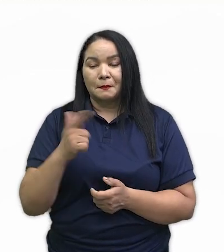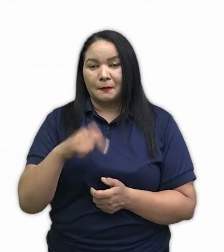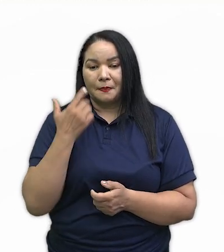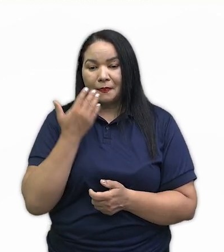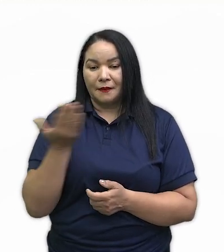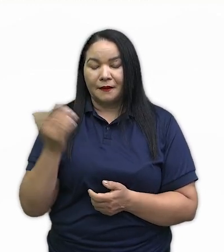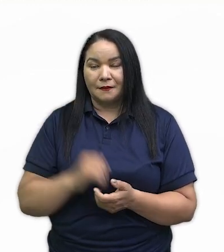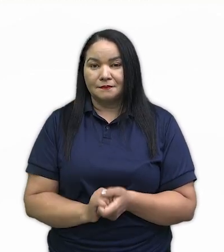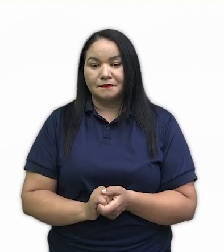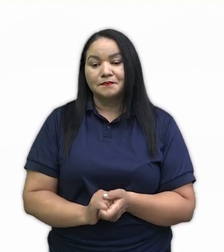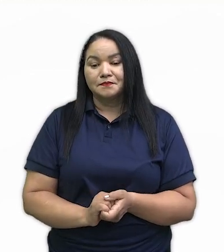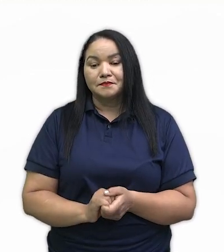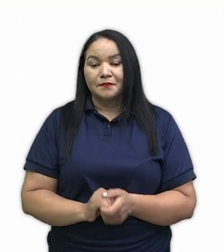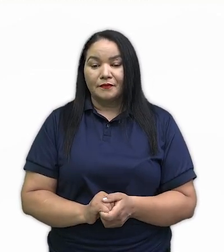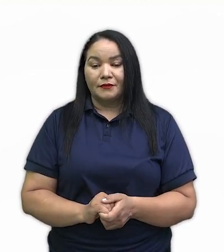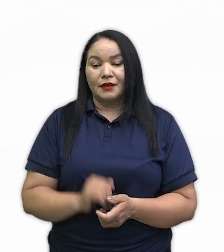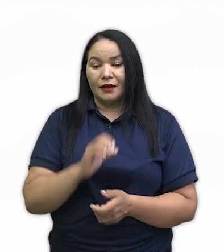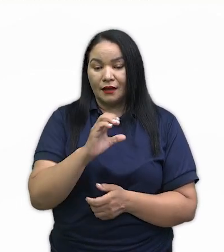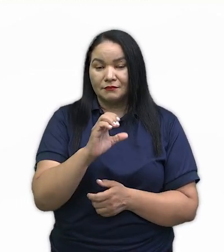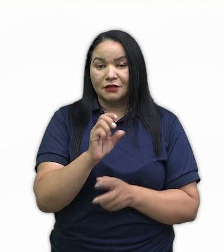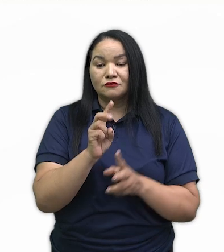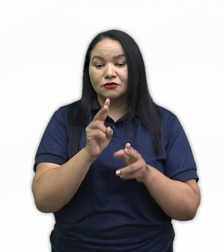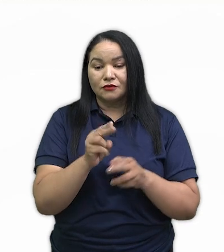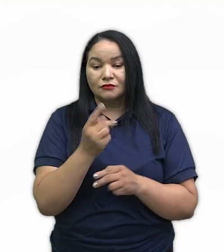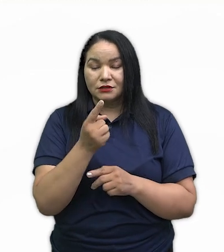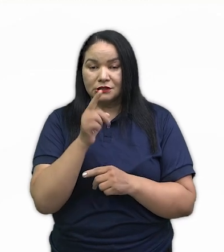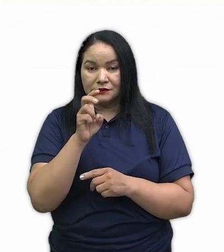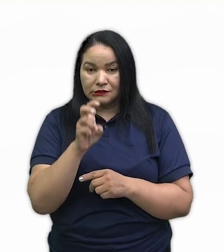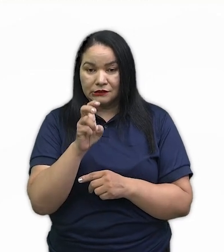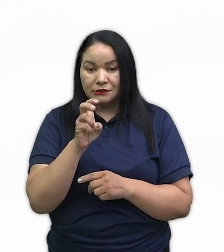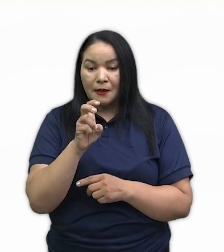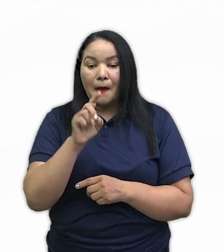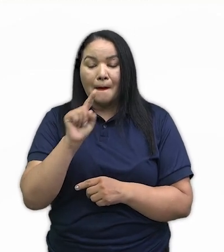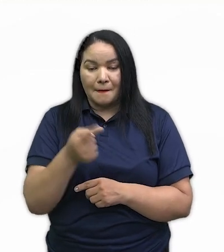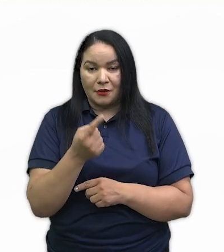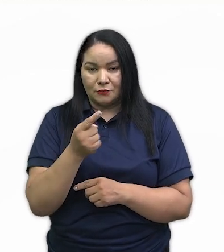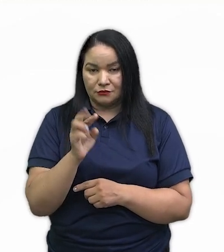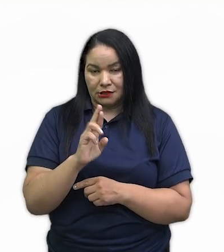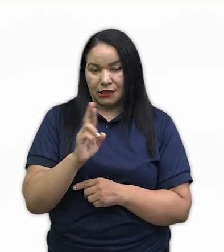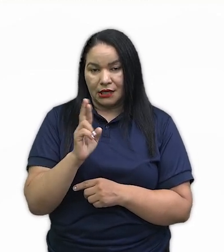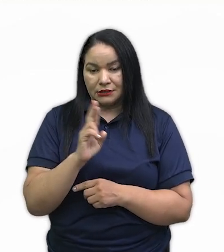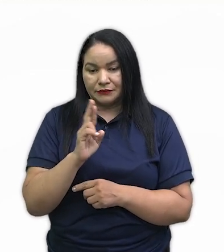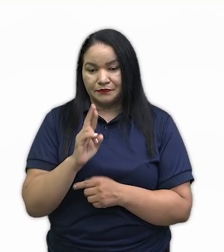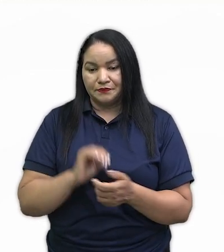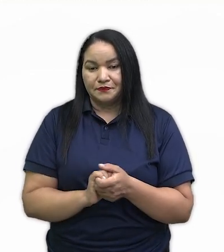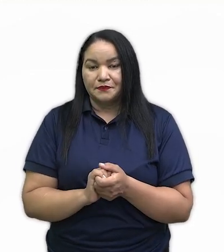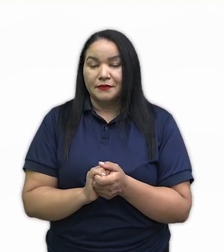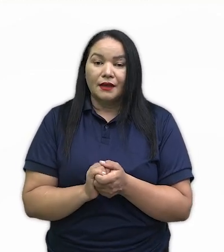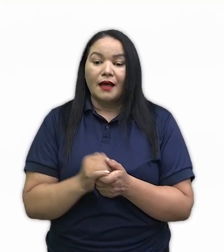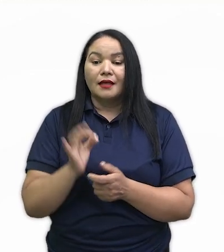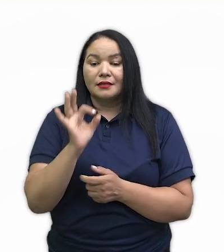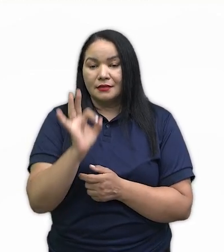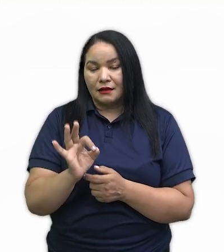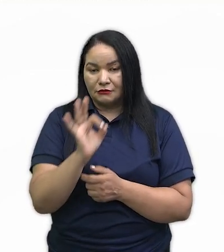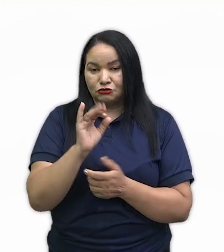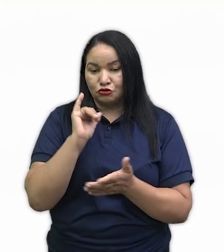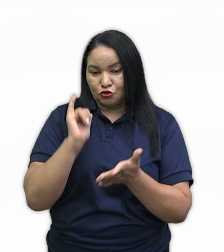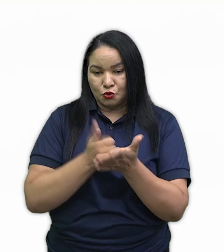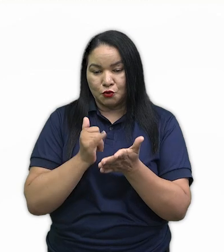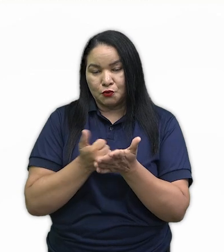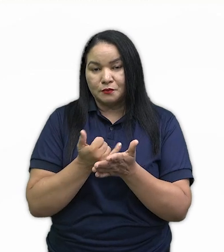capital inicial equivale a R$15.000, tá? A taxa de juros é